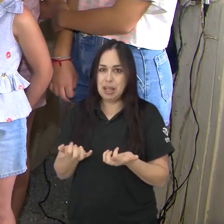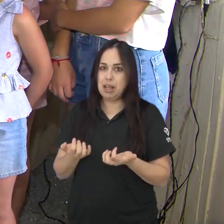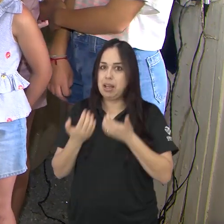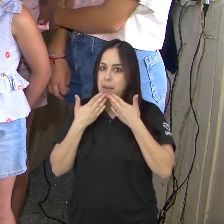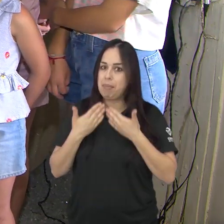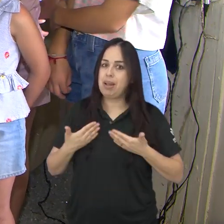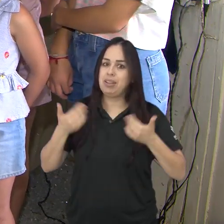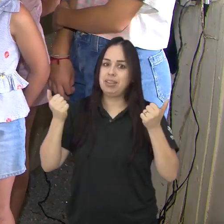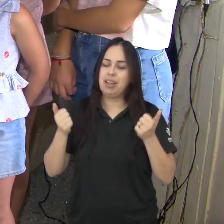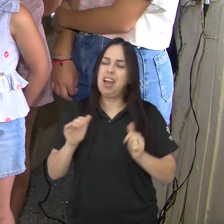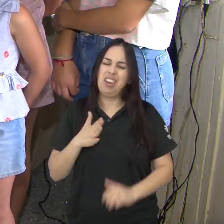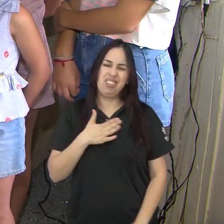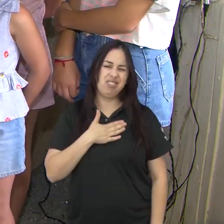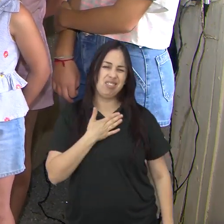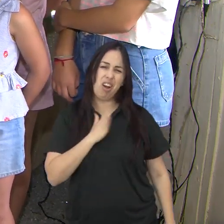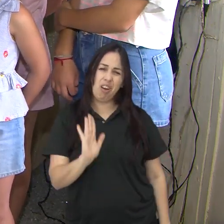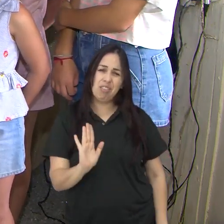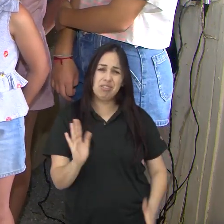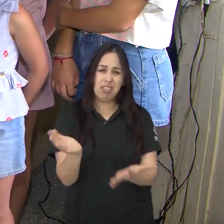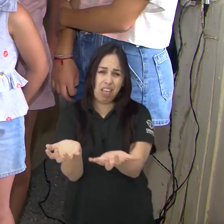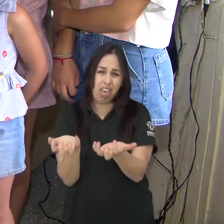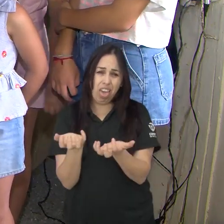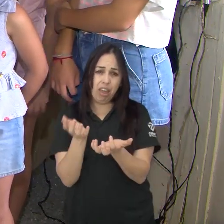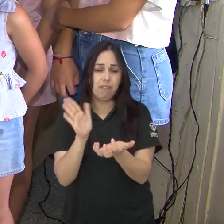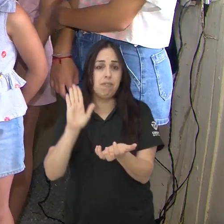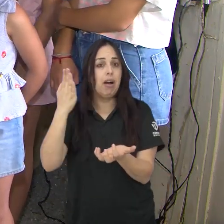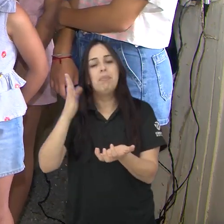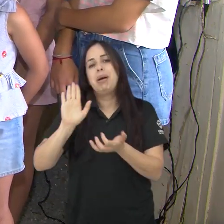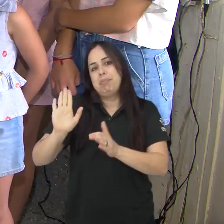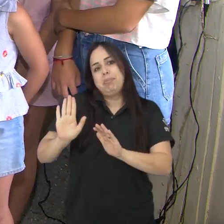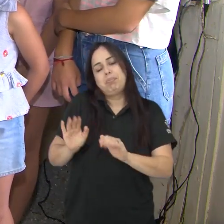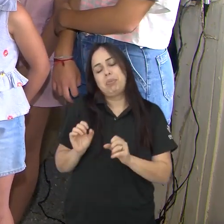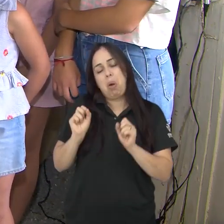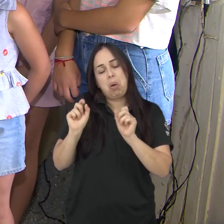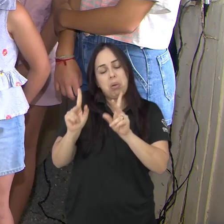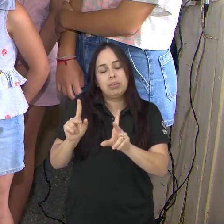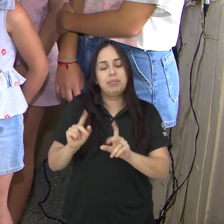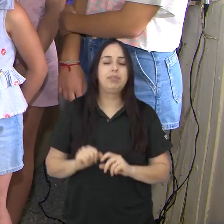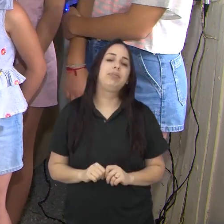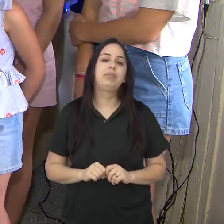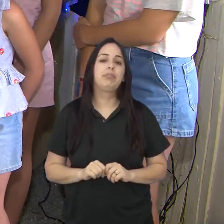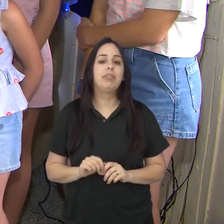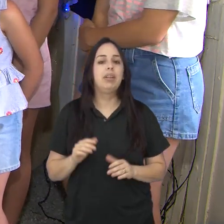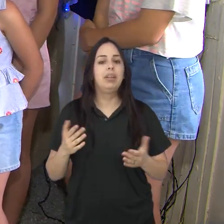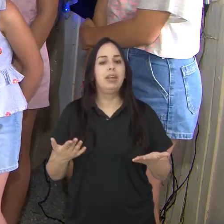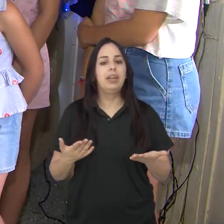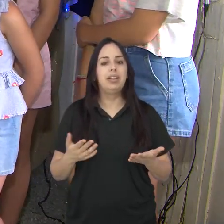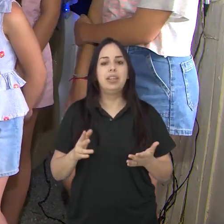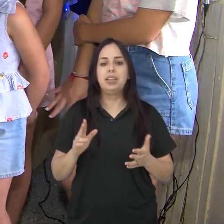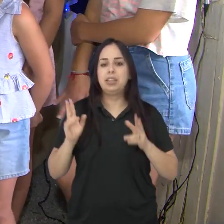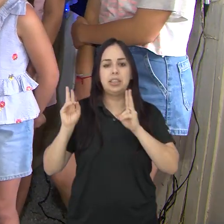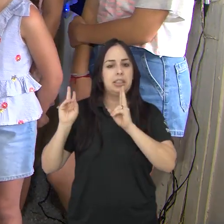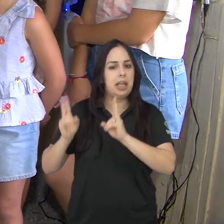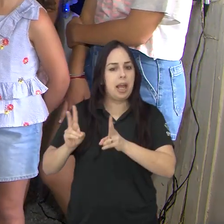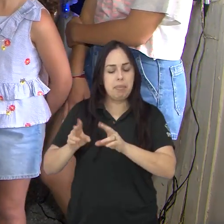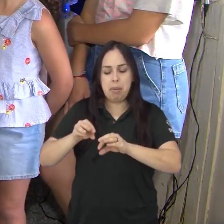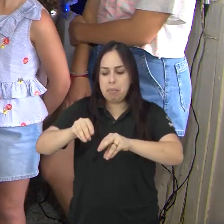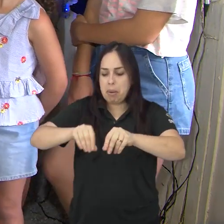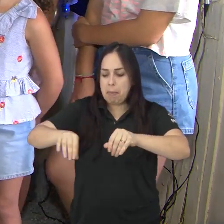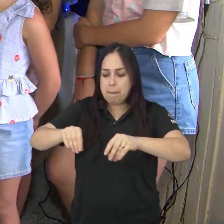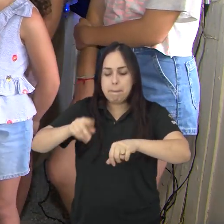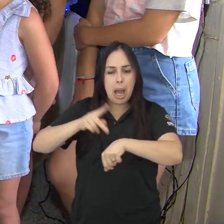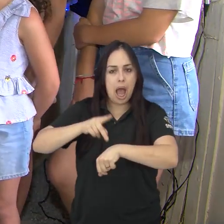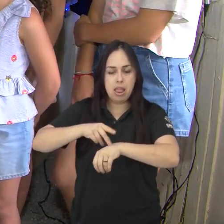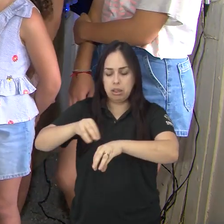que melhorou um pouquinho. Eu não gosto muito, mas quebrou o galho, né, por um tempo. E o restante é tudo igual. A gente põe